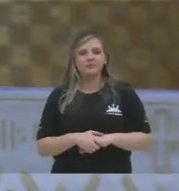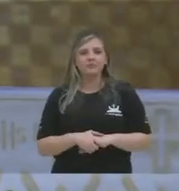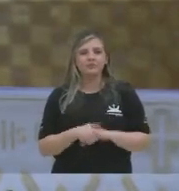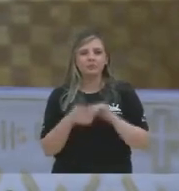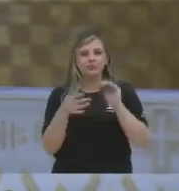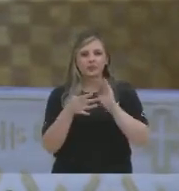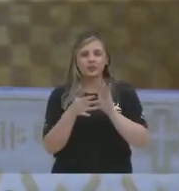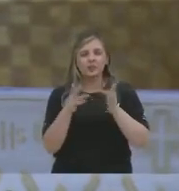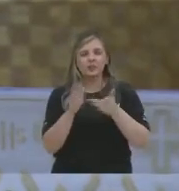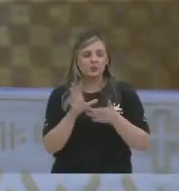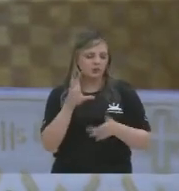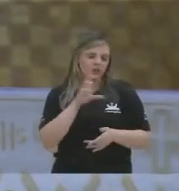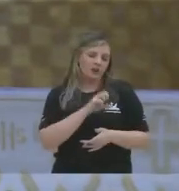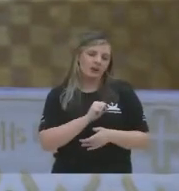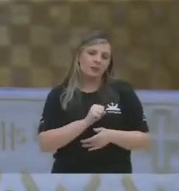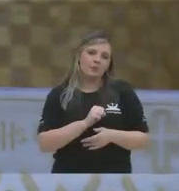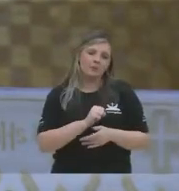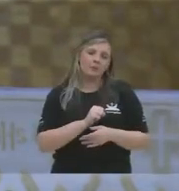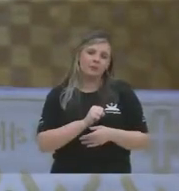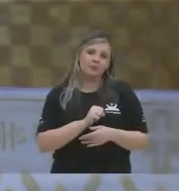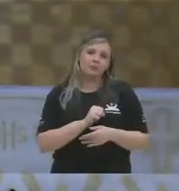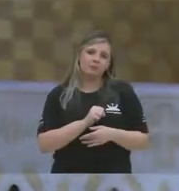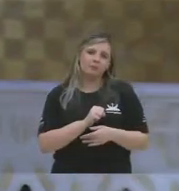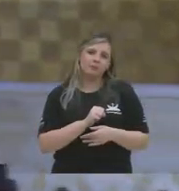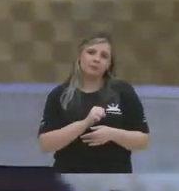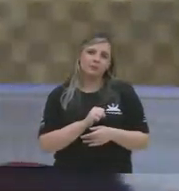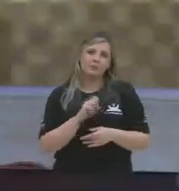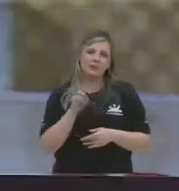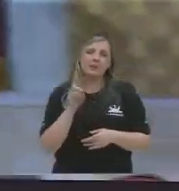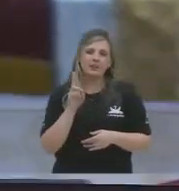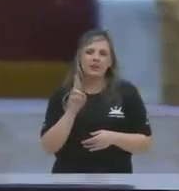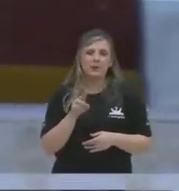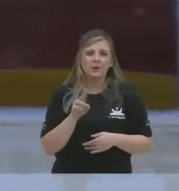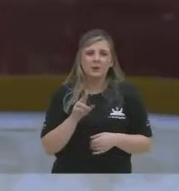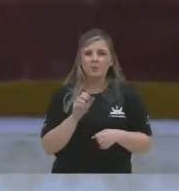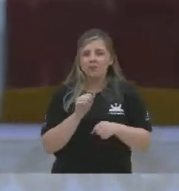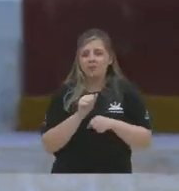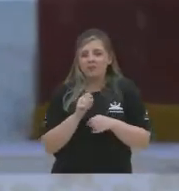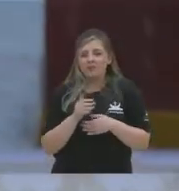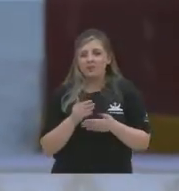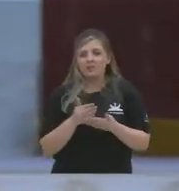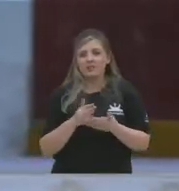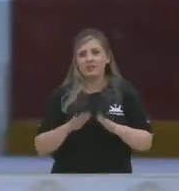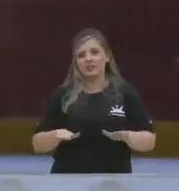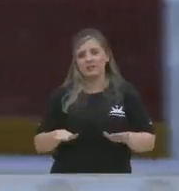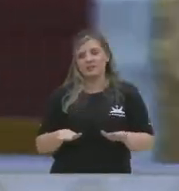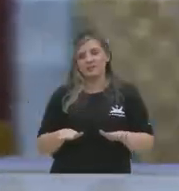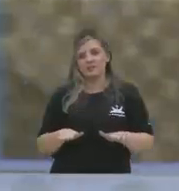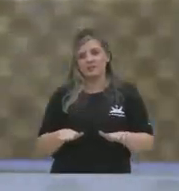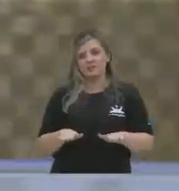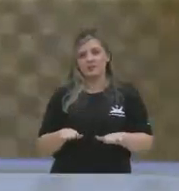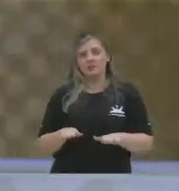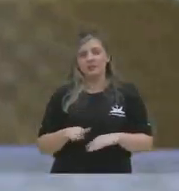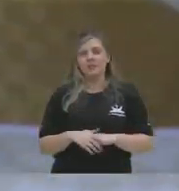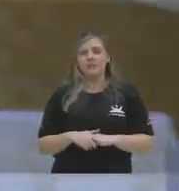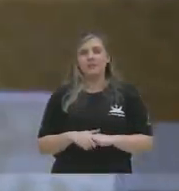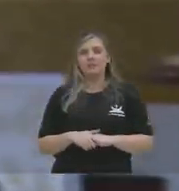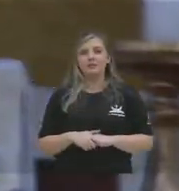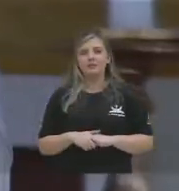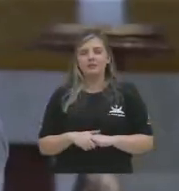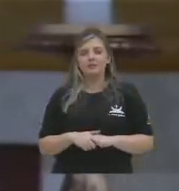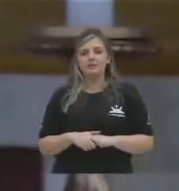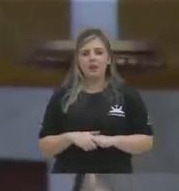Jesus é o amor encarnado que não se decepciona. Ele é o amor em carne e